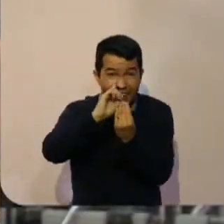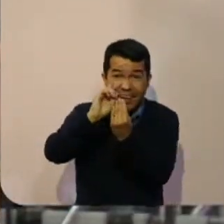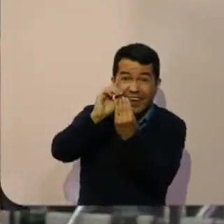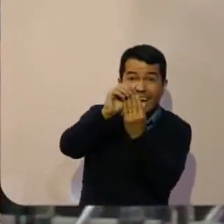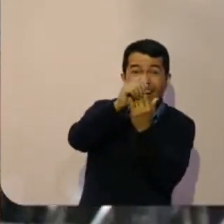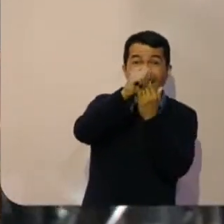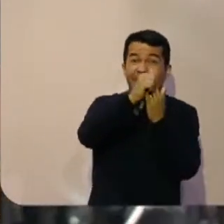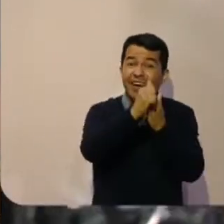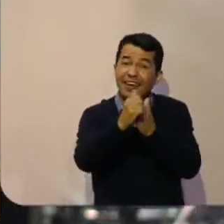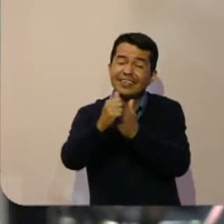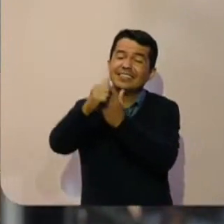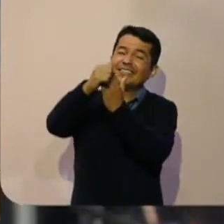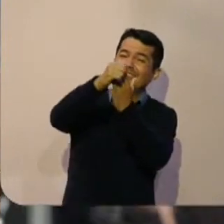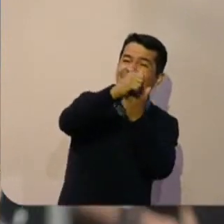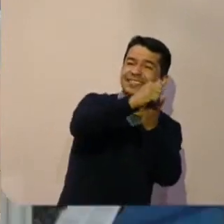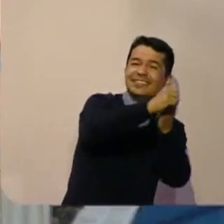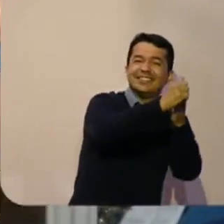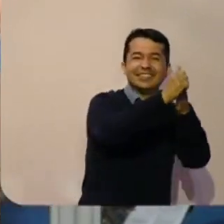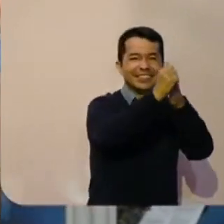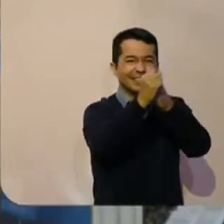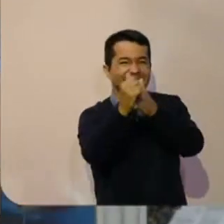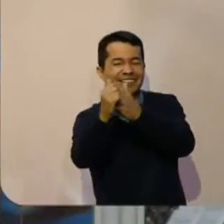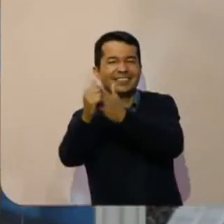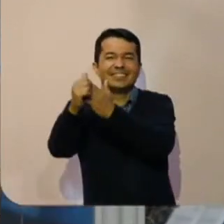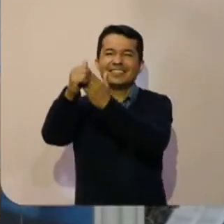Segura na mão de